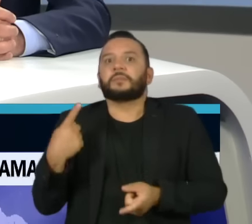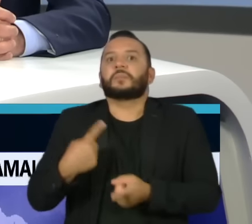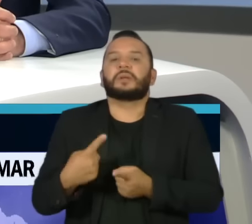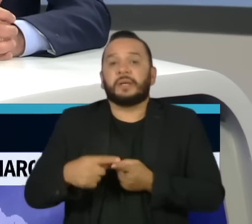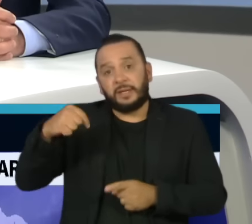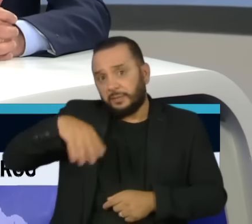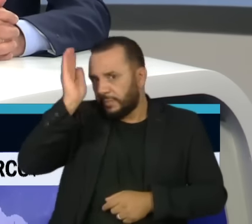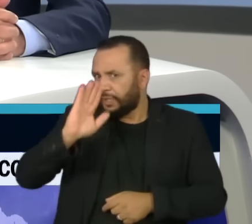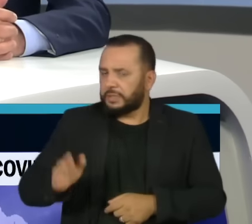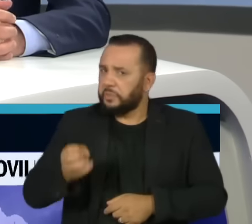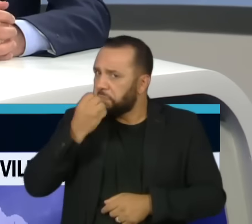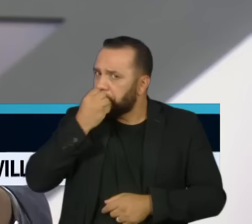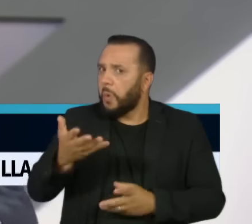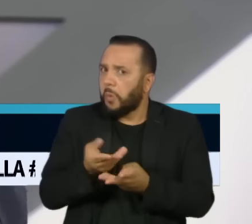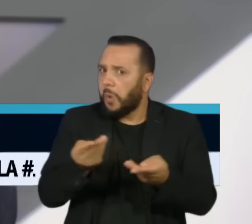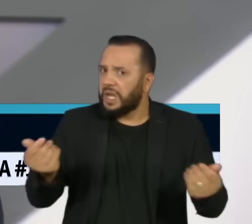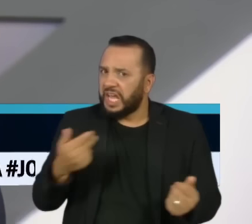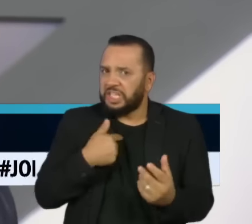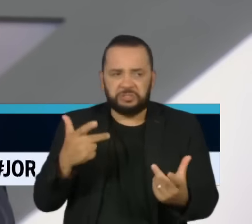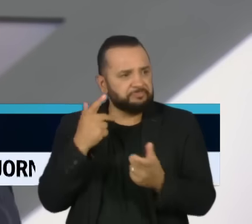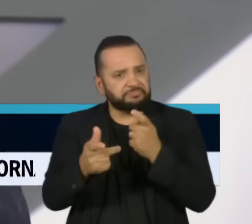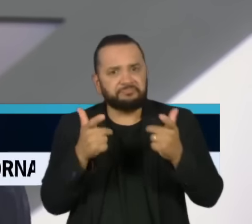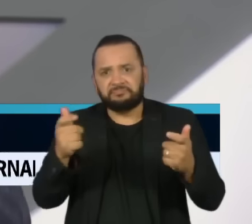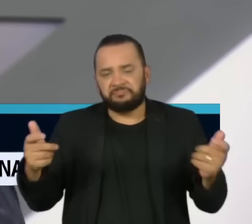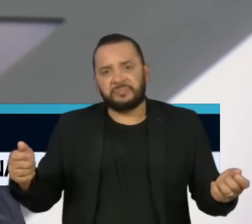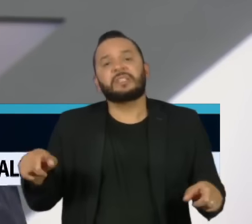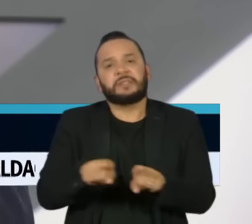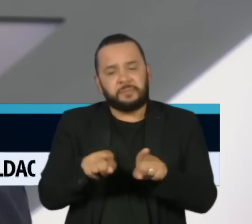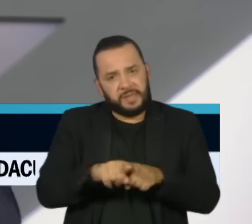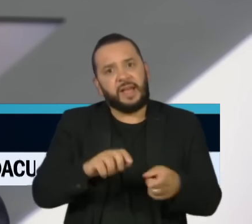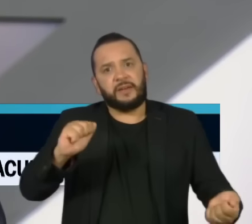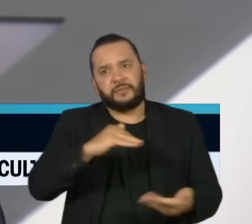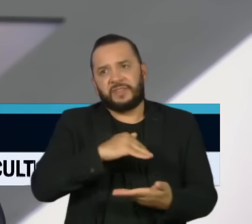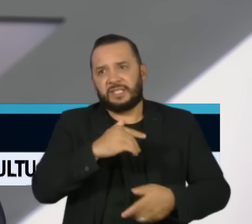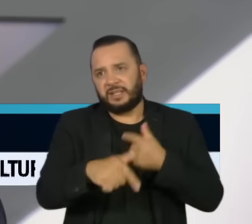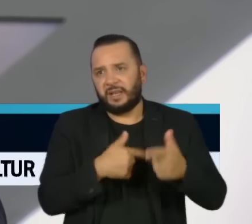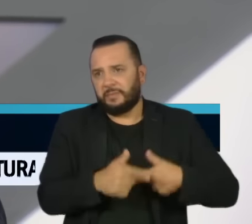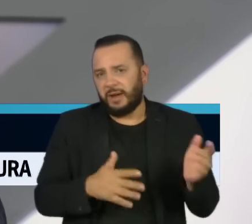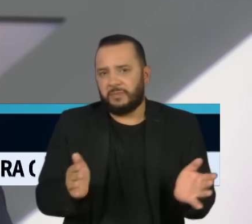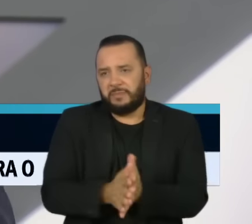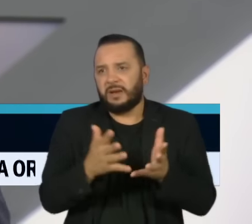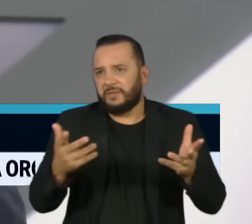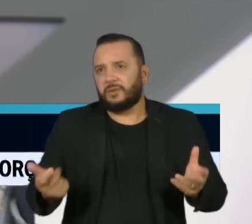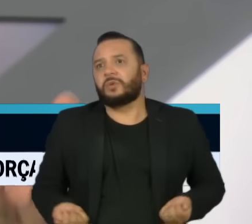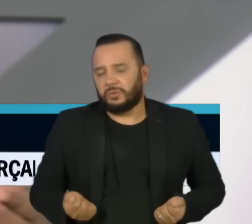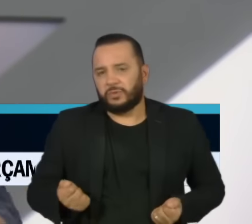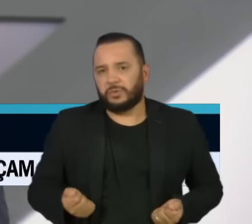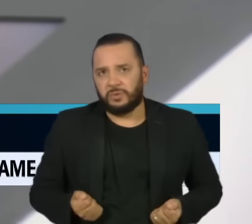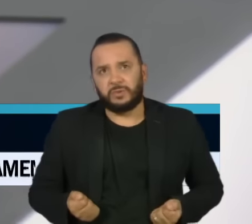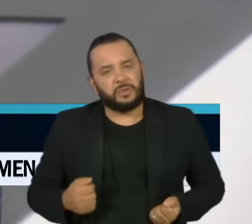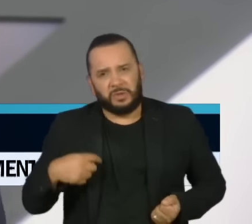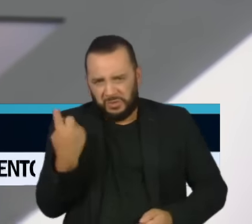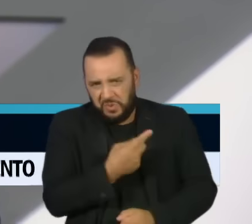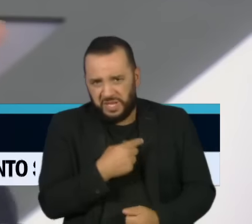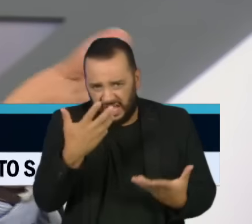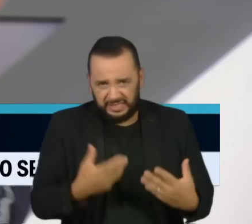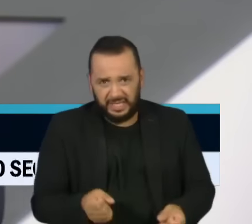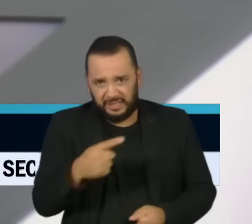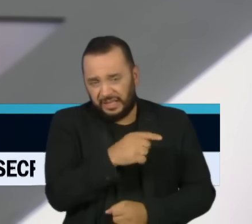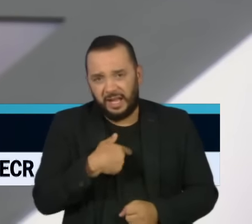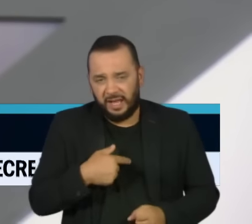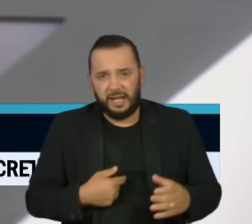de sucesso e a nossa infraestrutura, inclusive a Anvisa, teve um trabalho fantástico. De modo que a gente não pode permitir que um